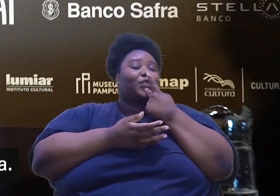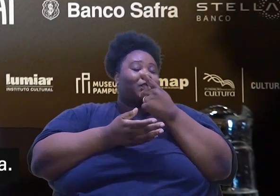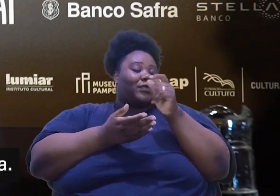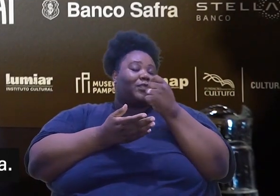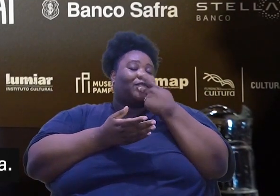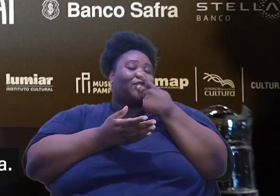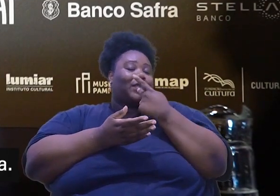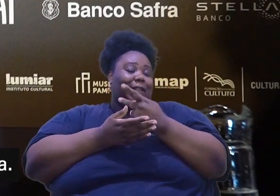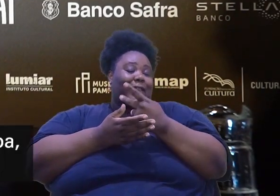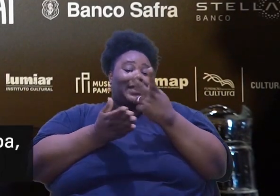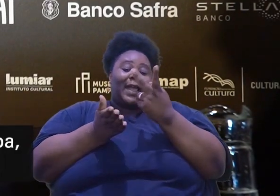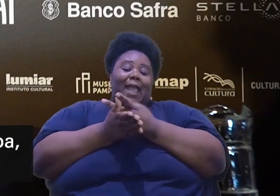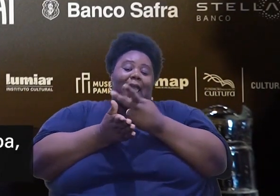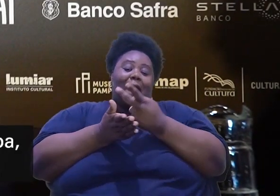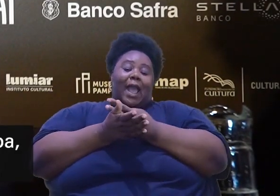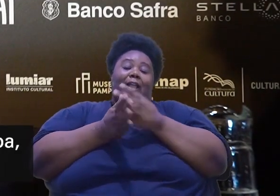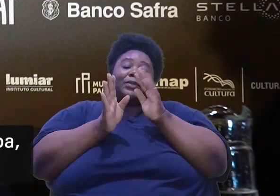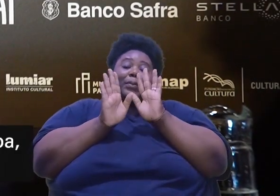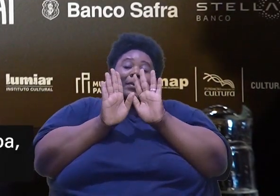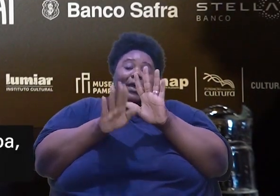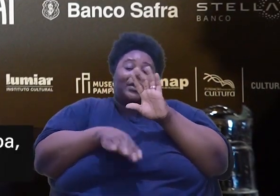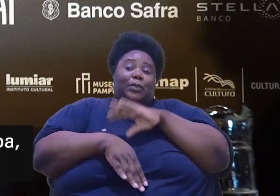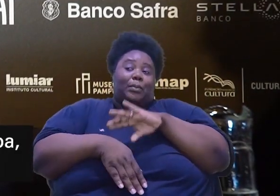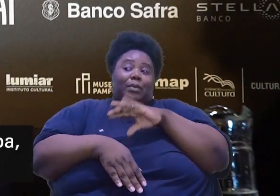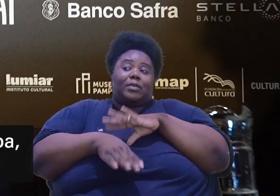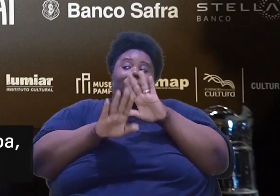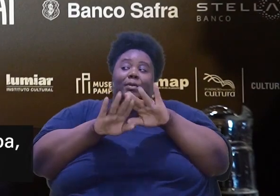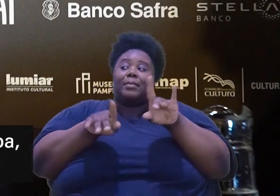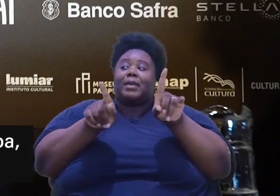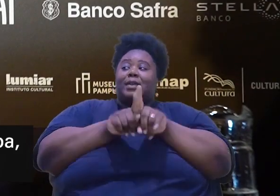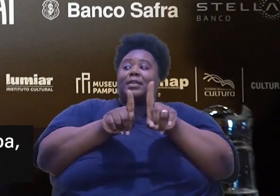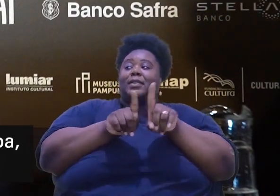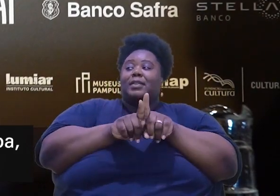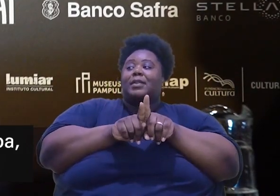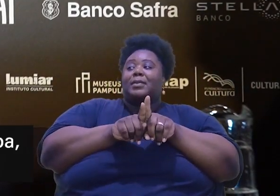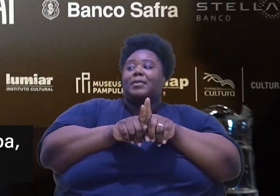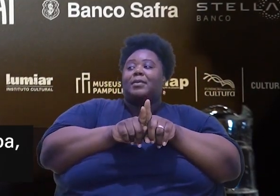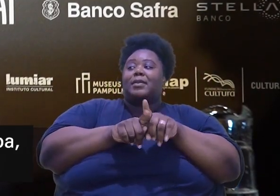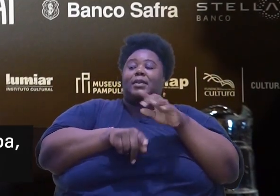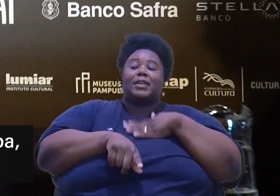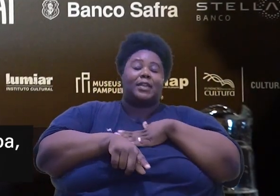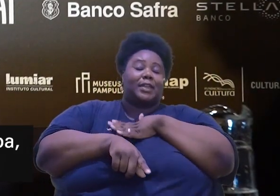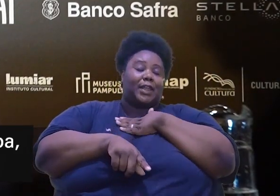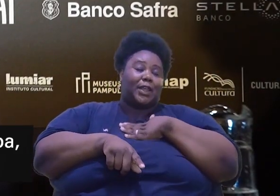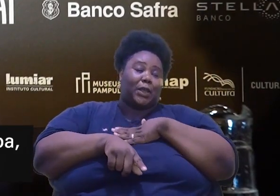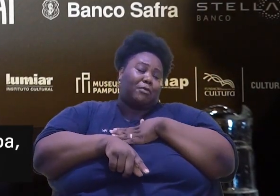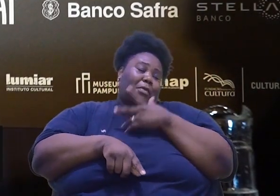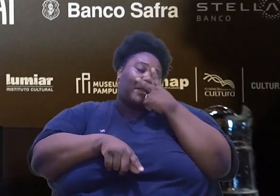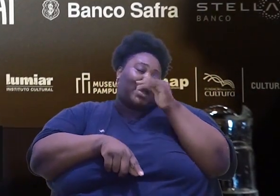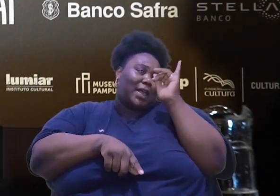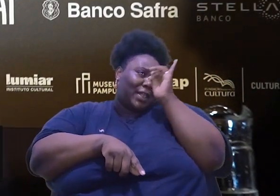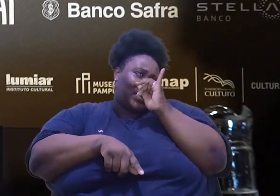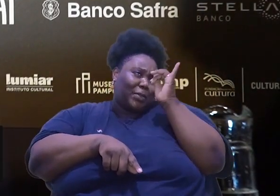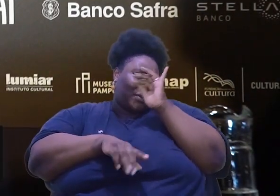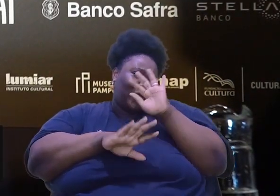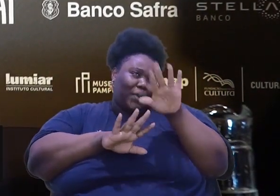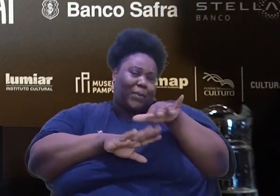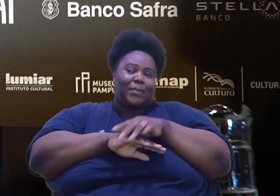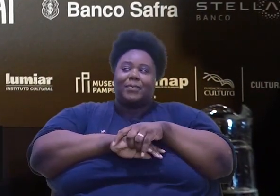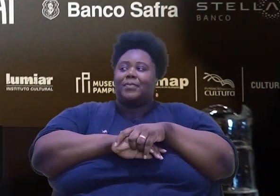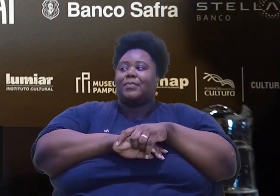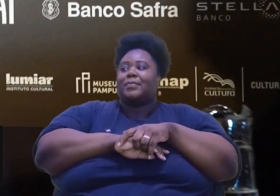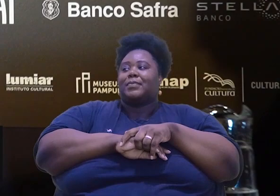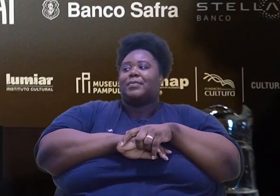a língua portuguesa, mas, como também eu não sou nada boba, posso até fingir de bobo para enganar o